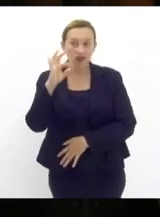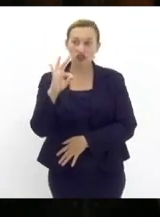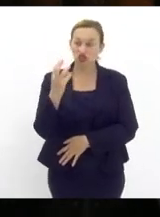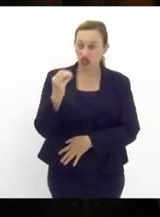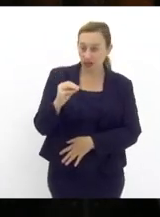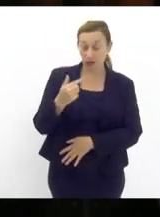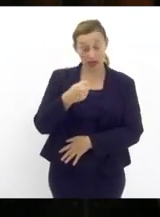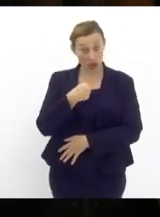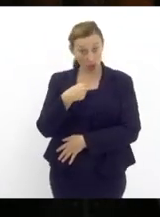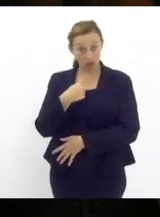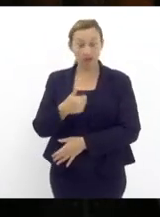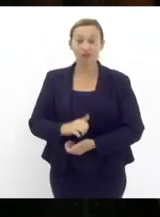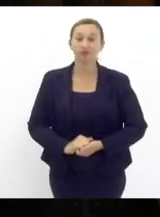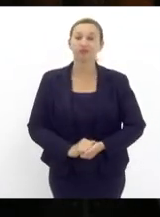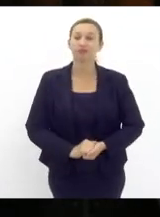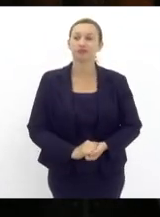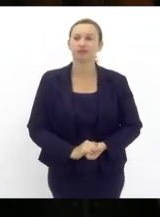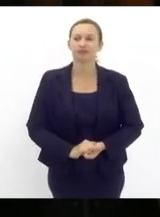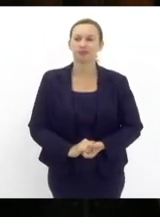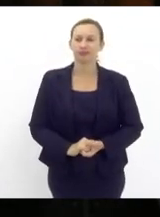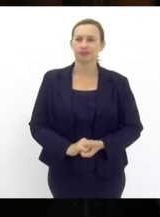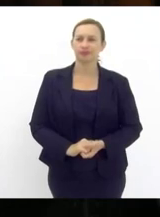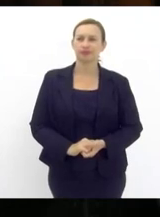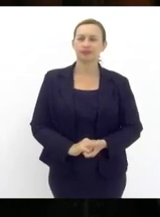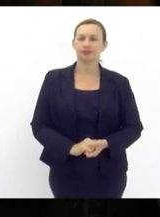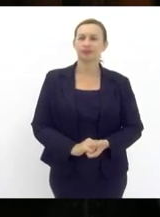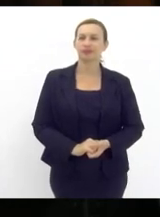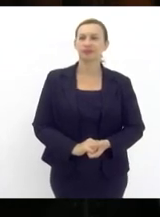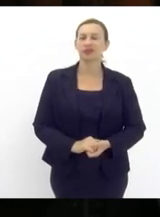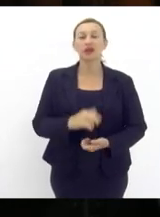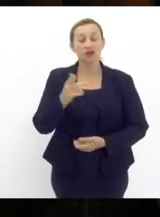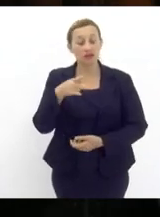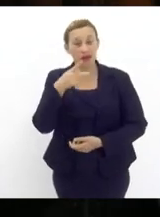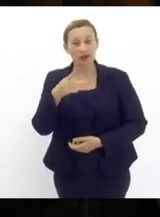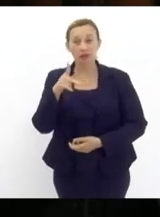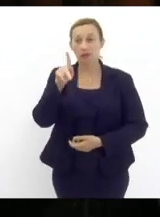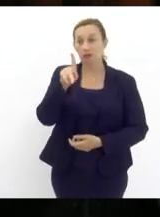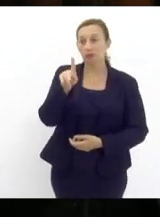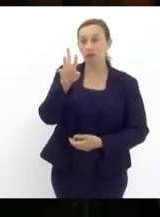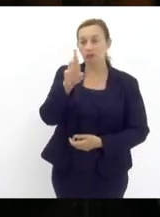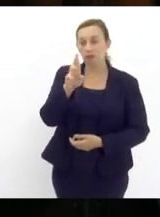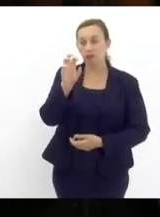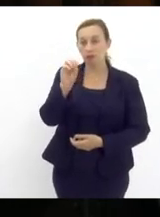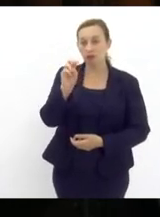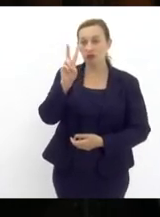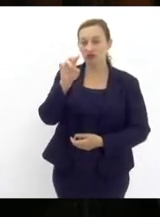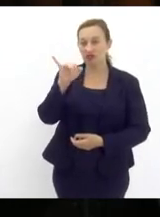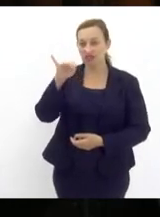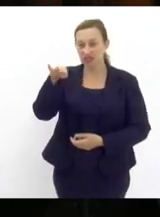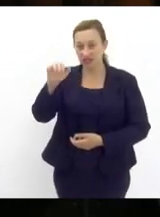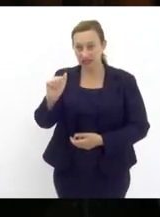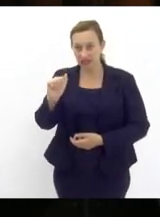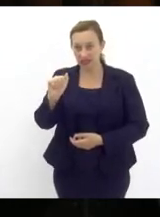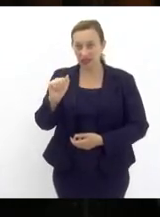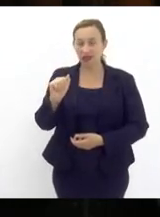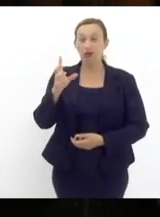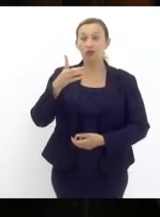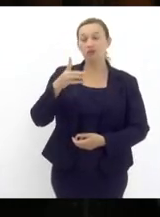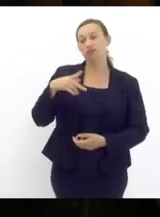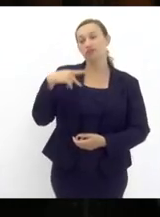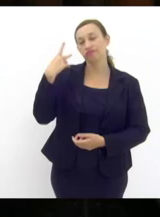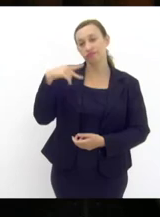e eu e falávamos de província e aqui o Parlamento Fluminense